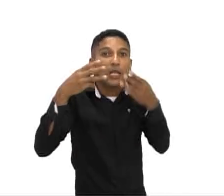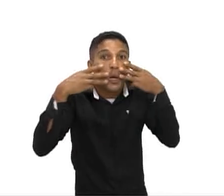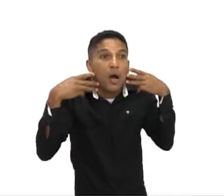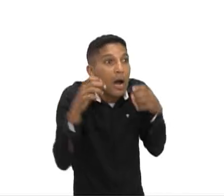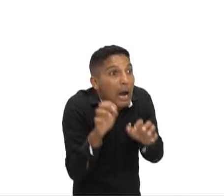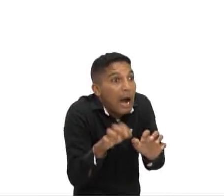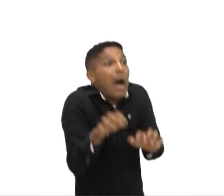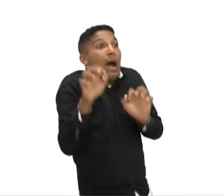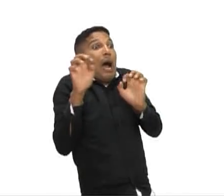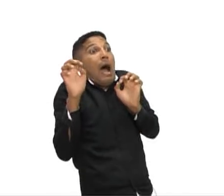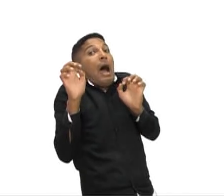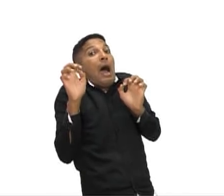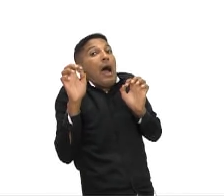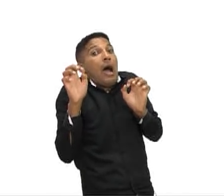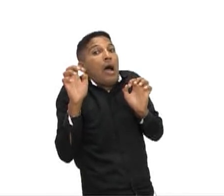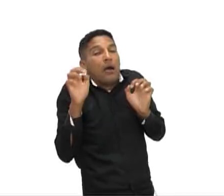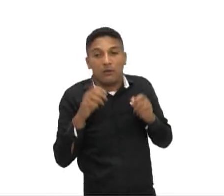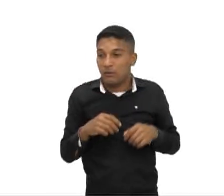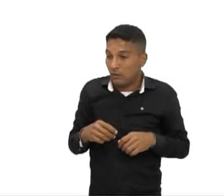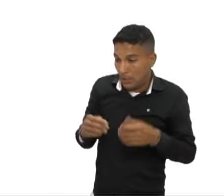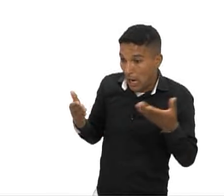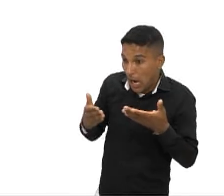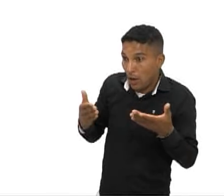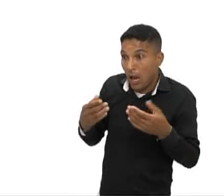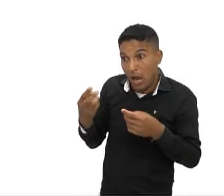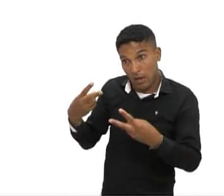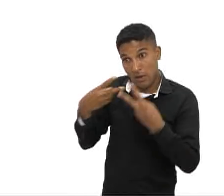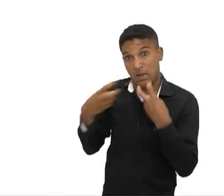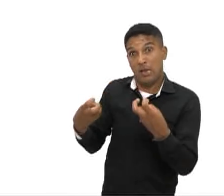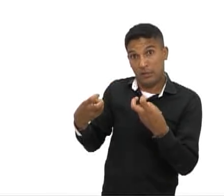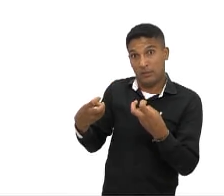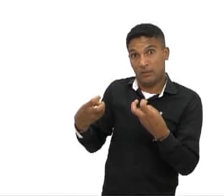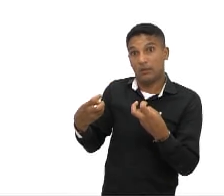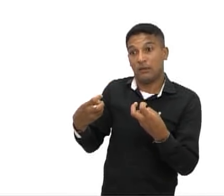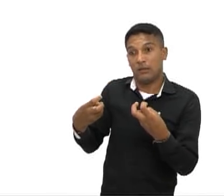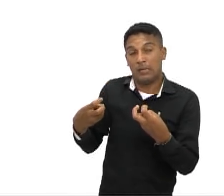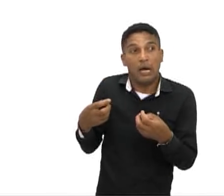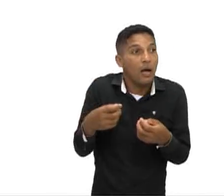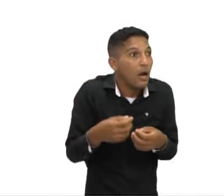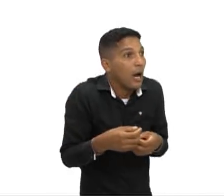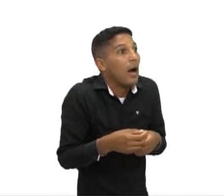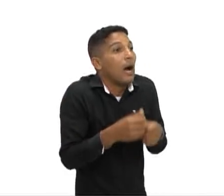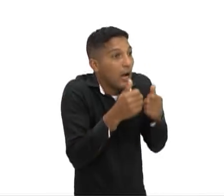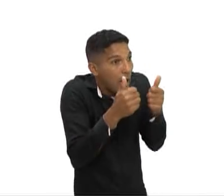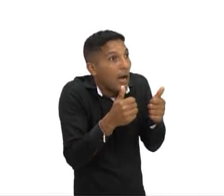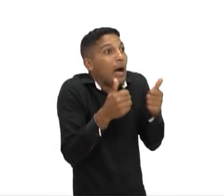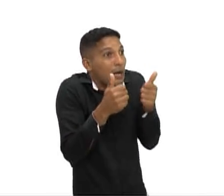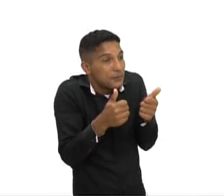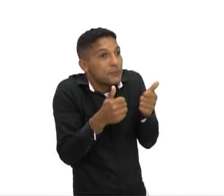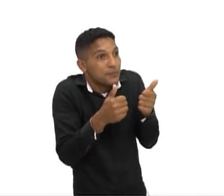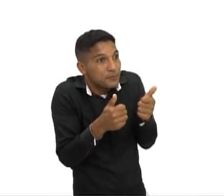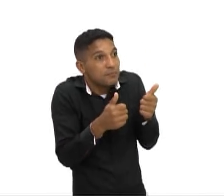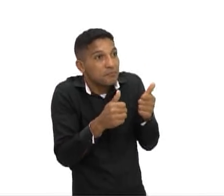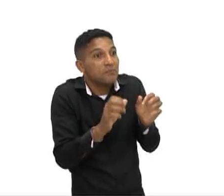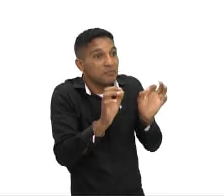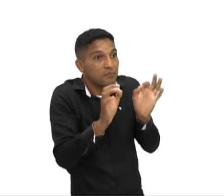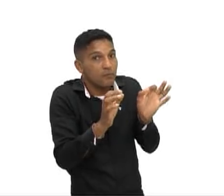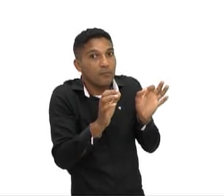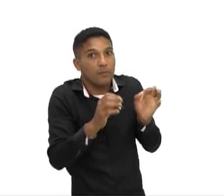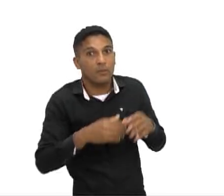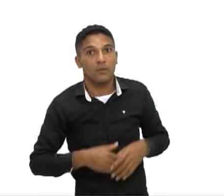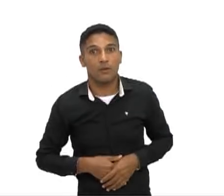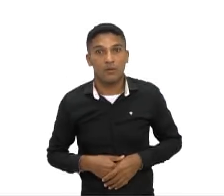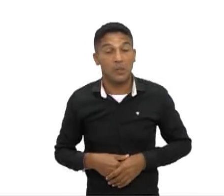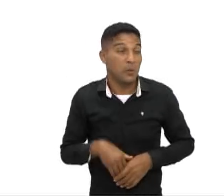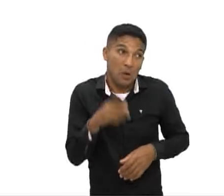E agora, está convencido, seu gato? Bem, senhor, até certo ponto. Não deve ter